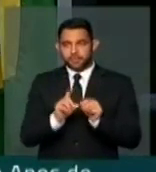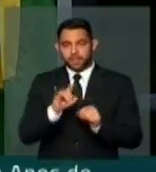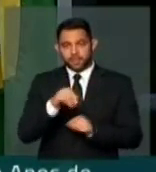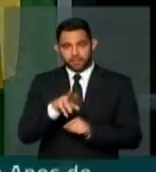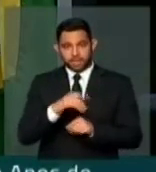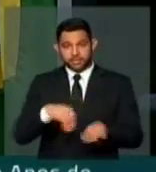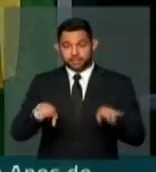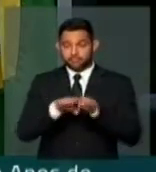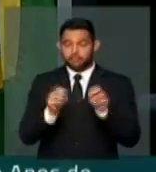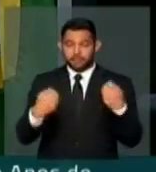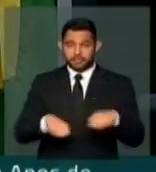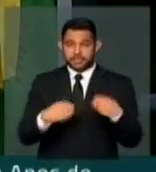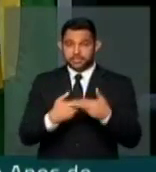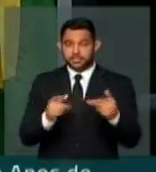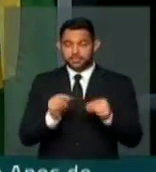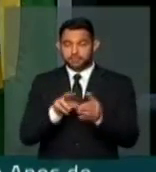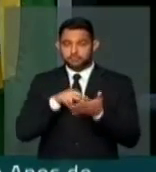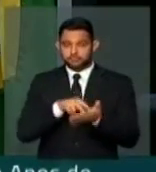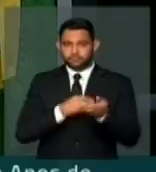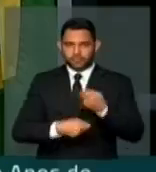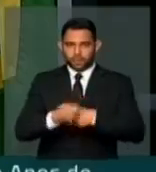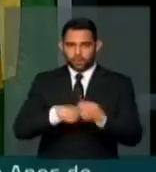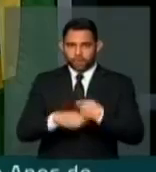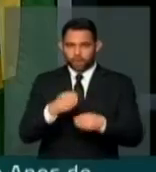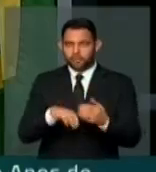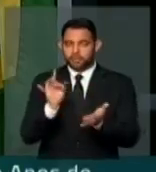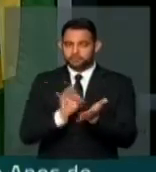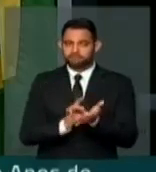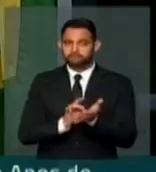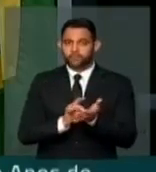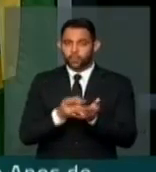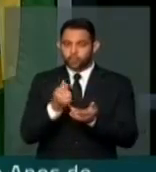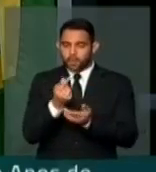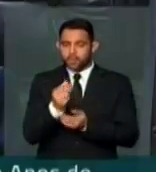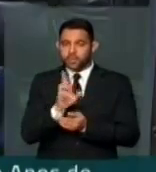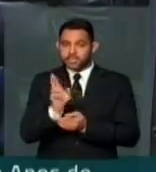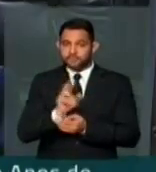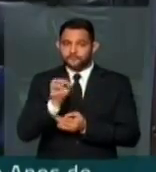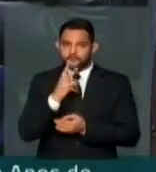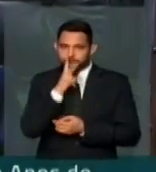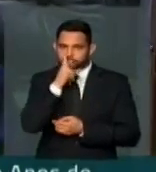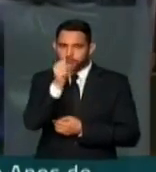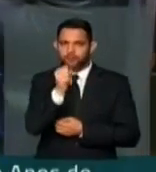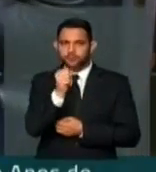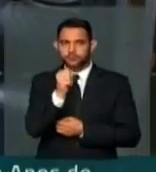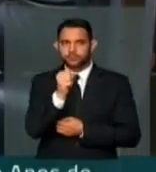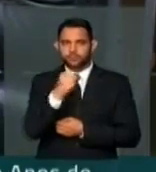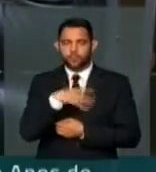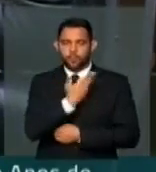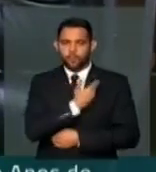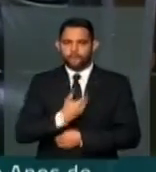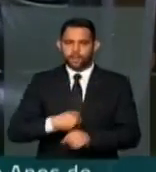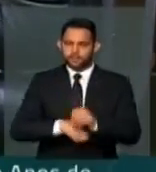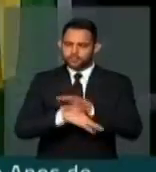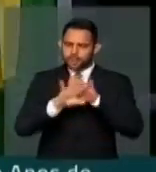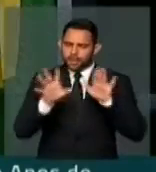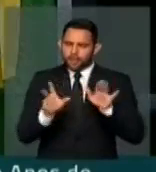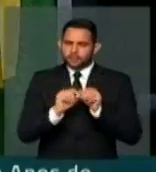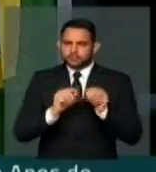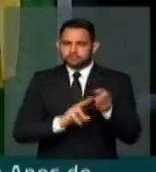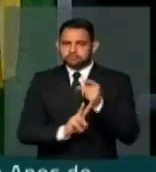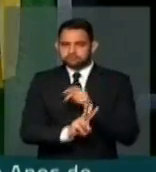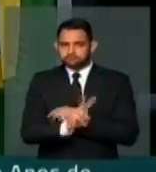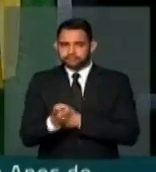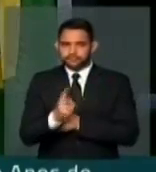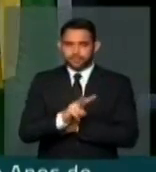democracia também precisa de estabilidade econômica, de uma moeda forte, um governo transparente de alternância